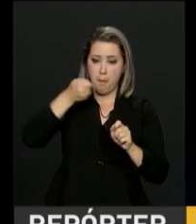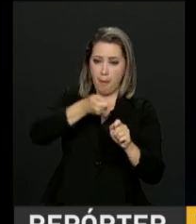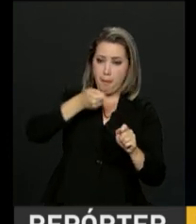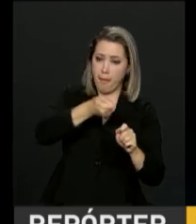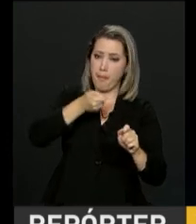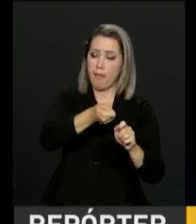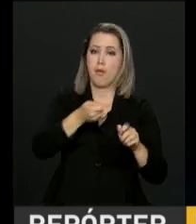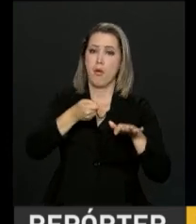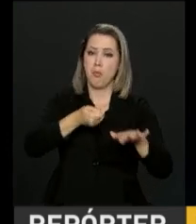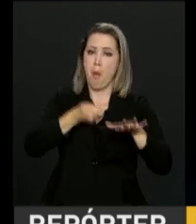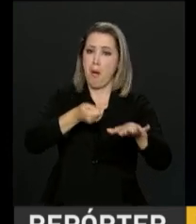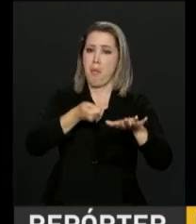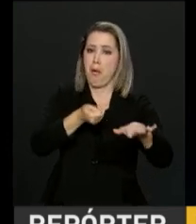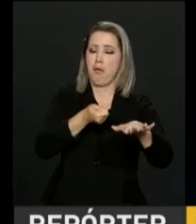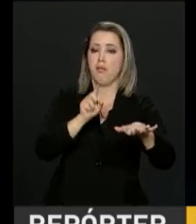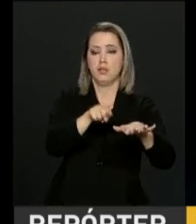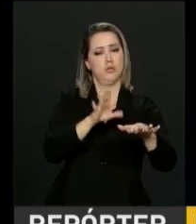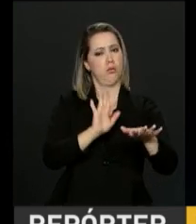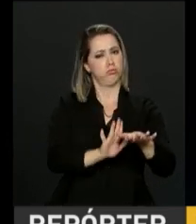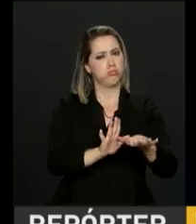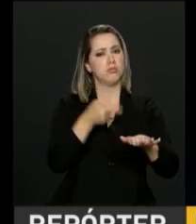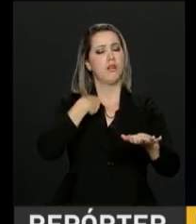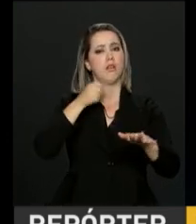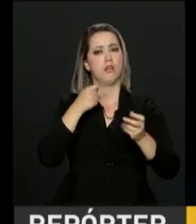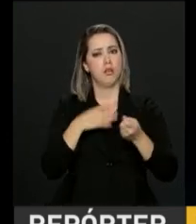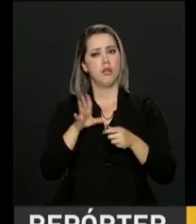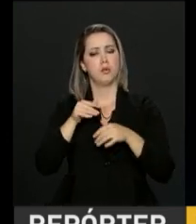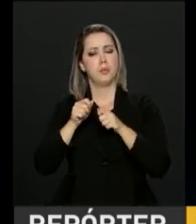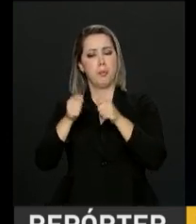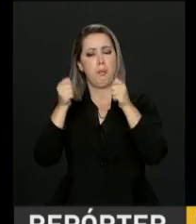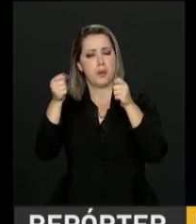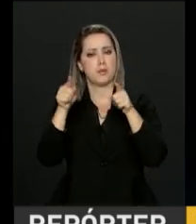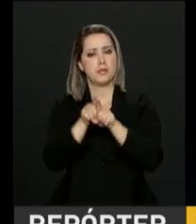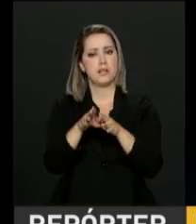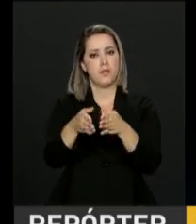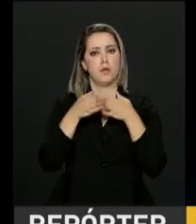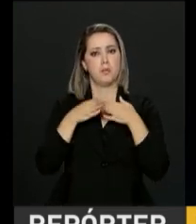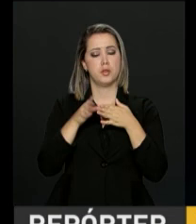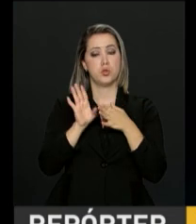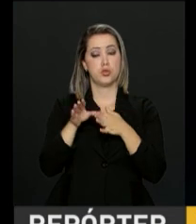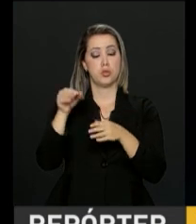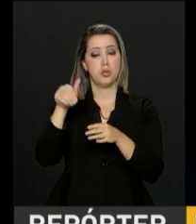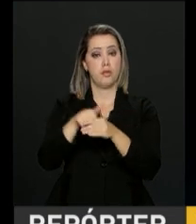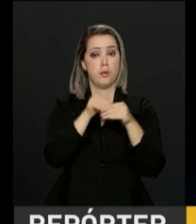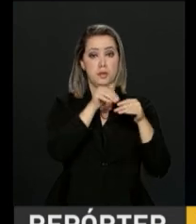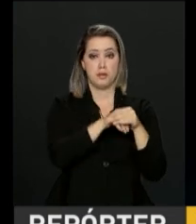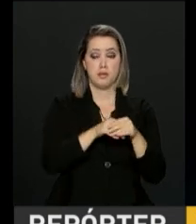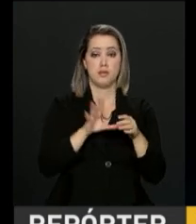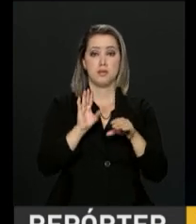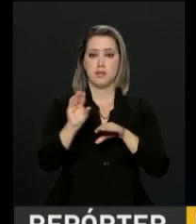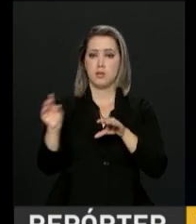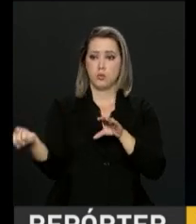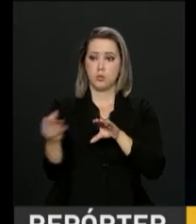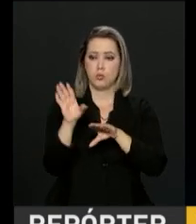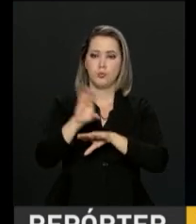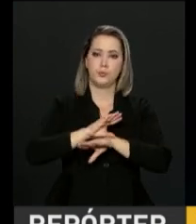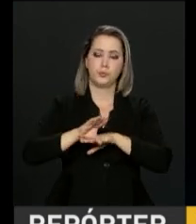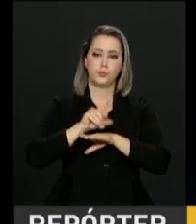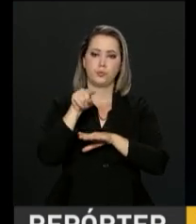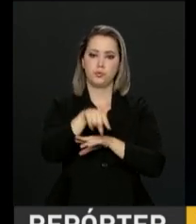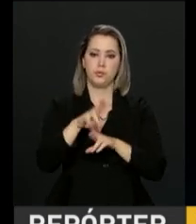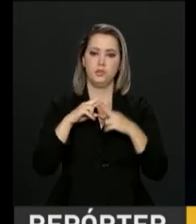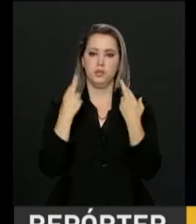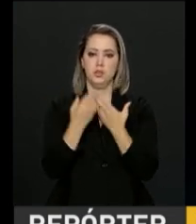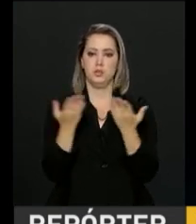que protestavam aí contra a convocação de uma Assembleia Nacional Constituinte. Nesse momento está acontecendo uma reunião que começou, na